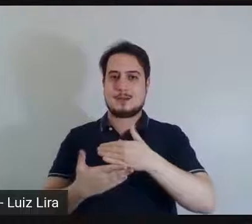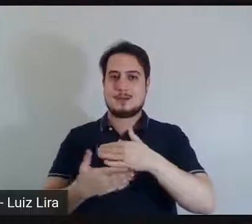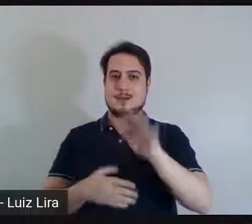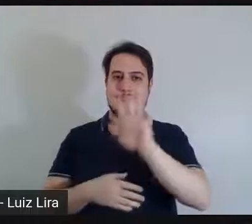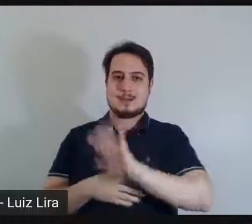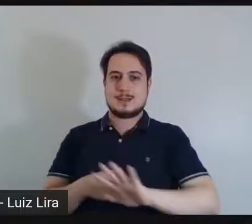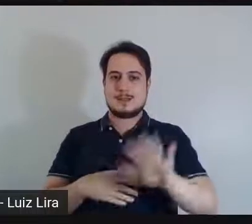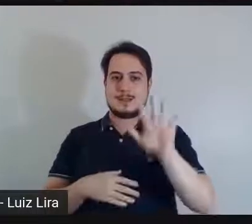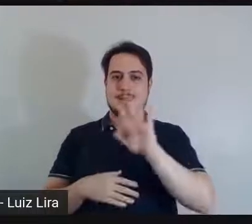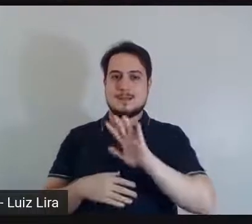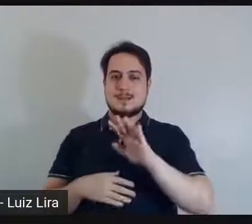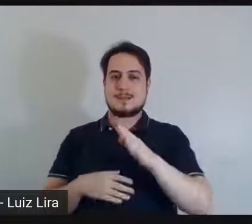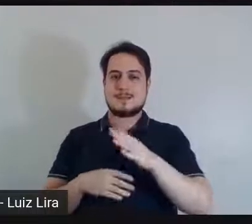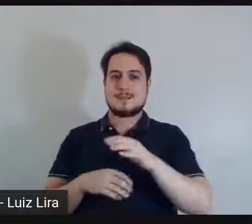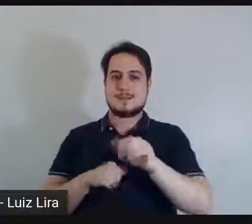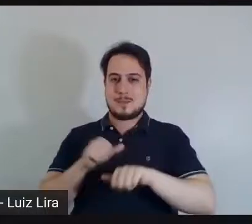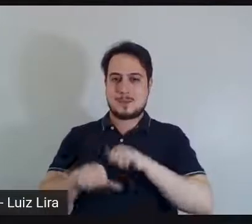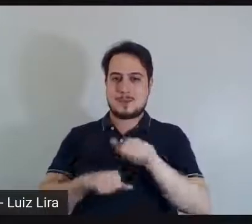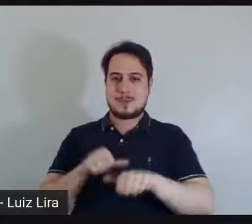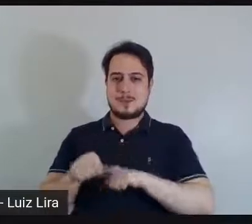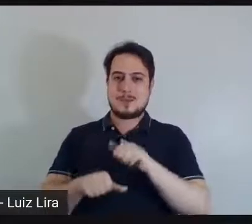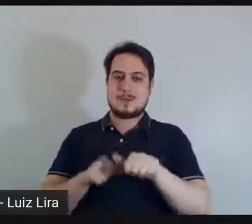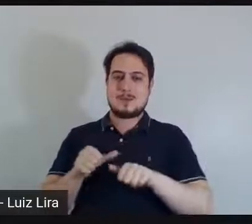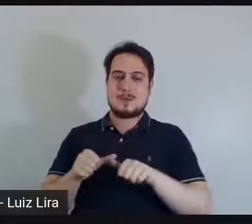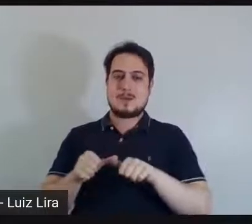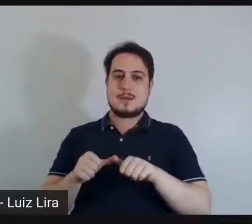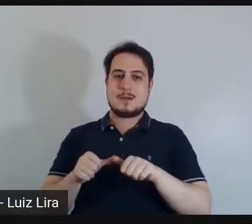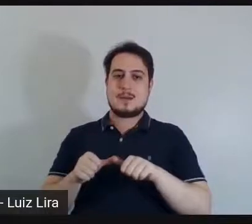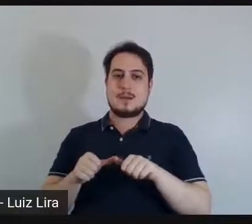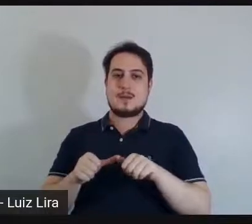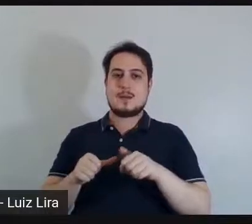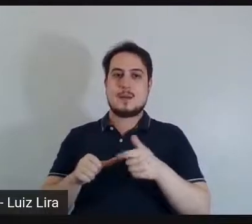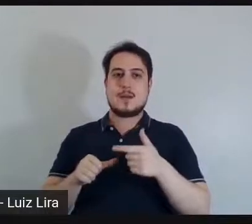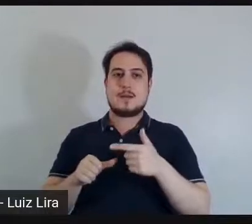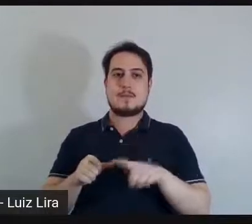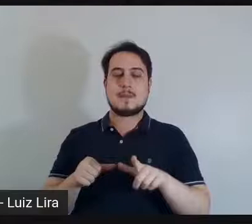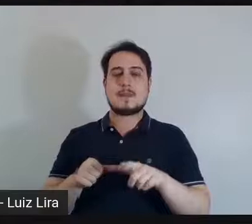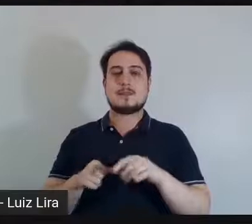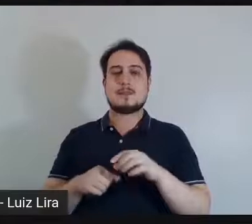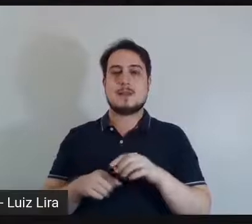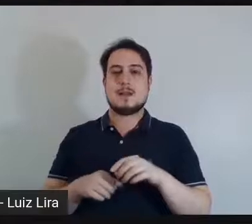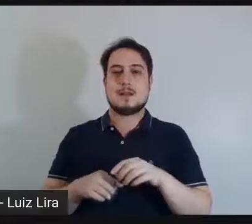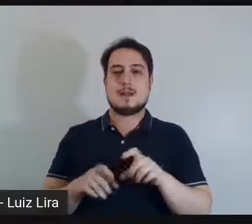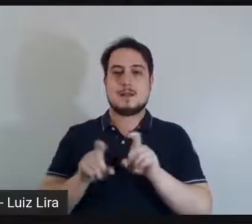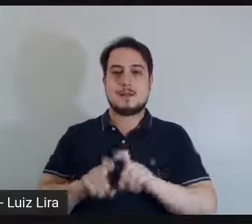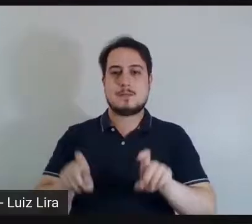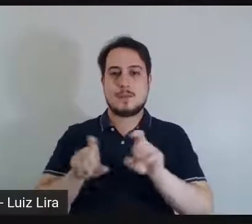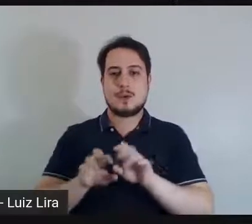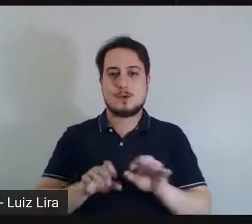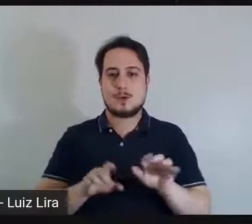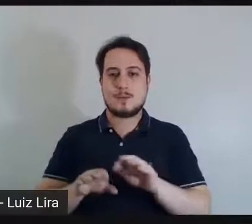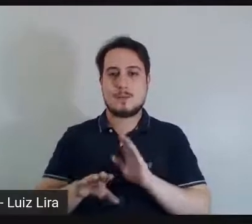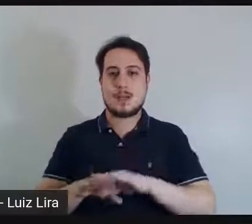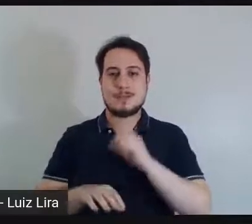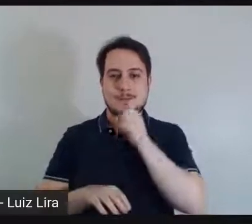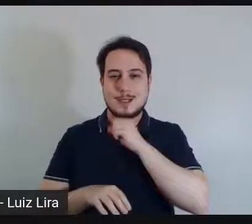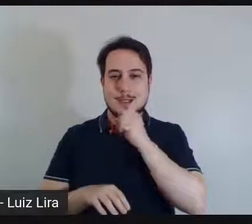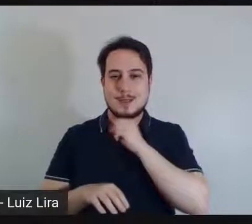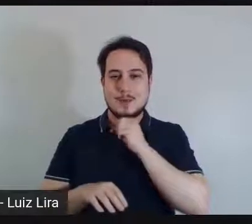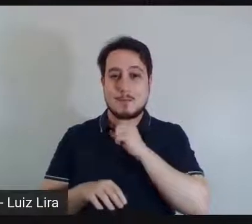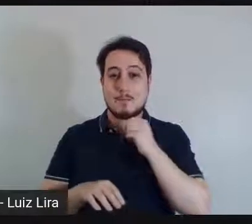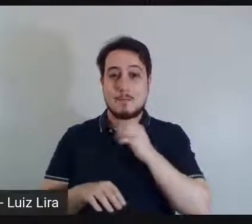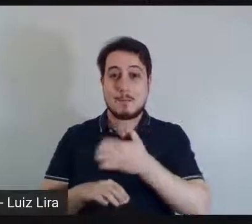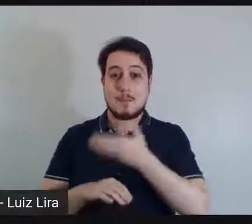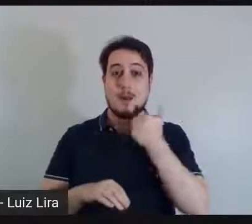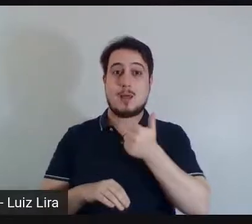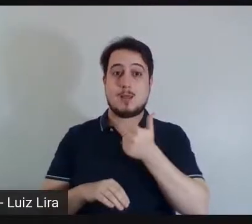cor mudou, né? O cenário mudou um pouco, pegou o notebook mais antigo, panela velha que faz comida boa, né? O mais novo, recém-comprado,